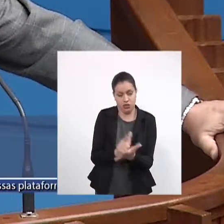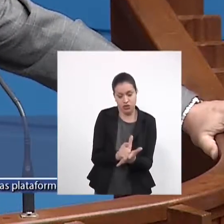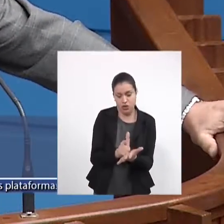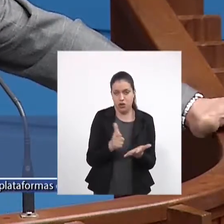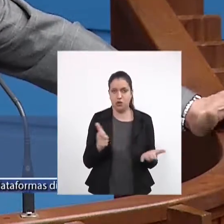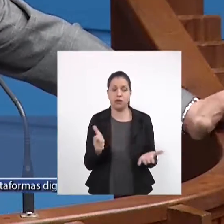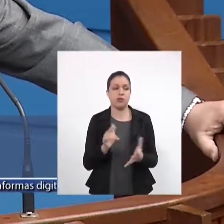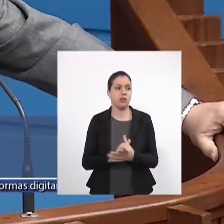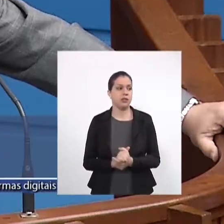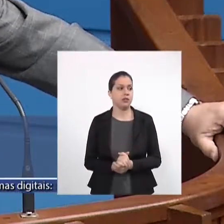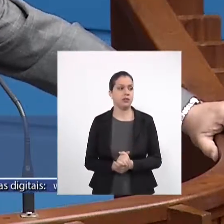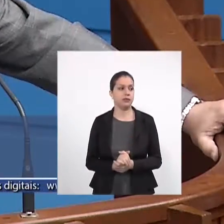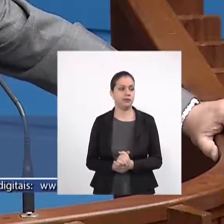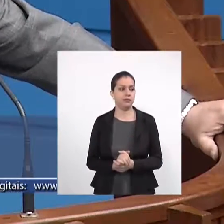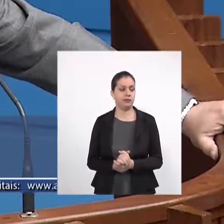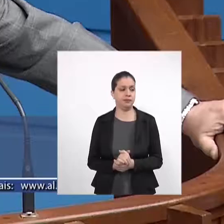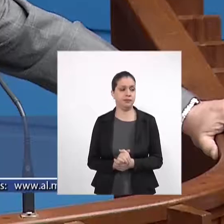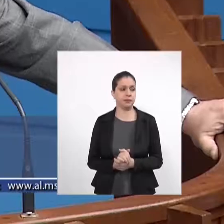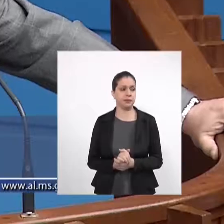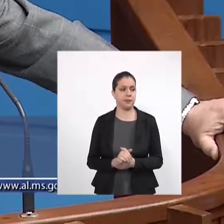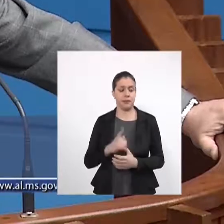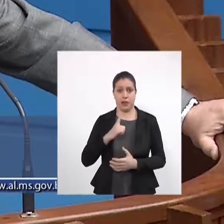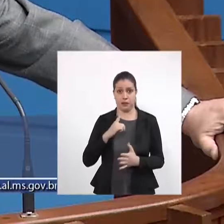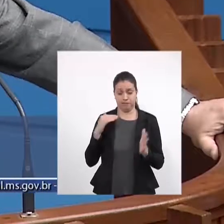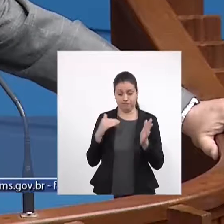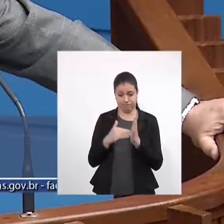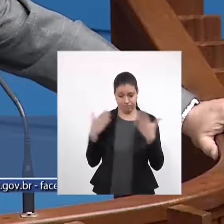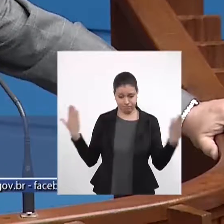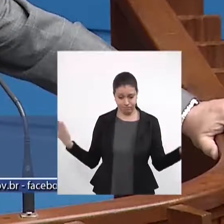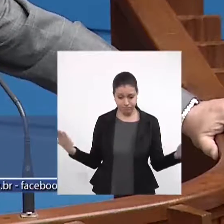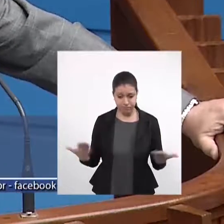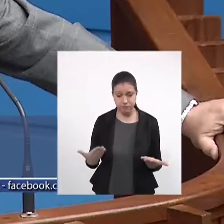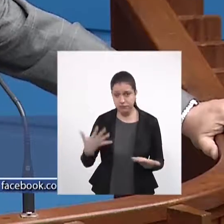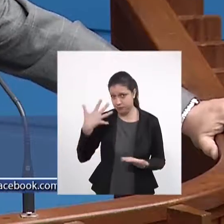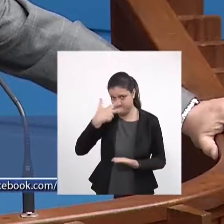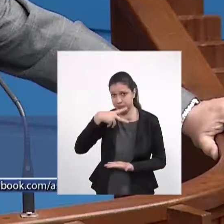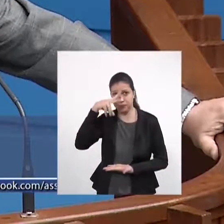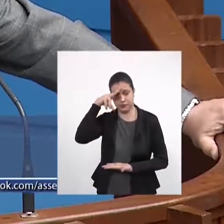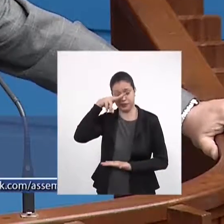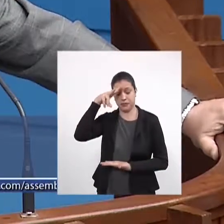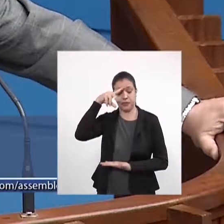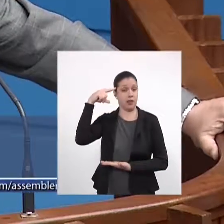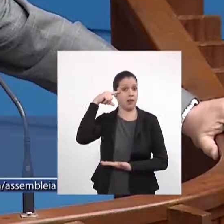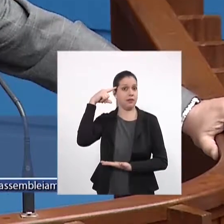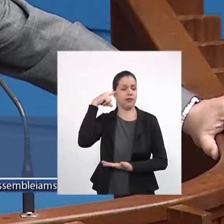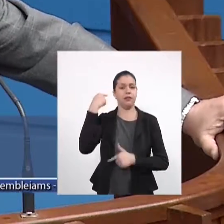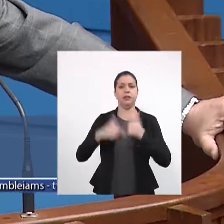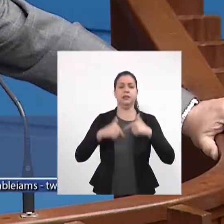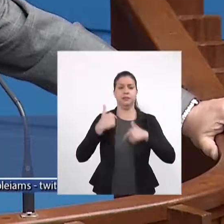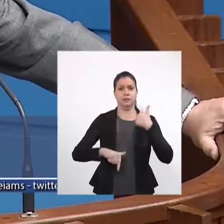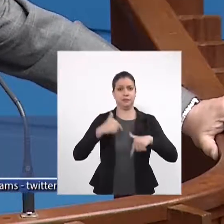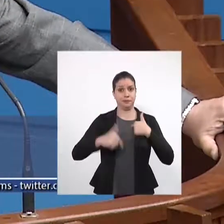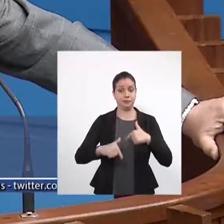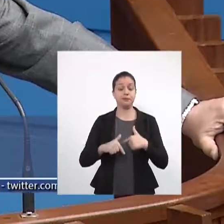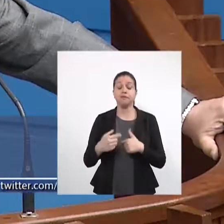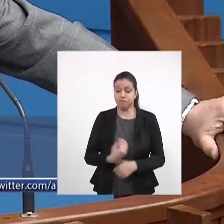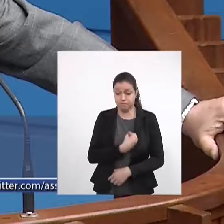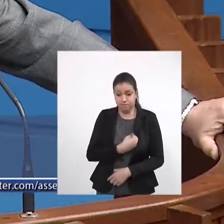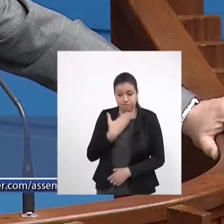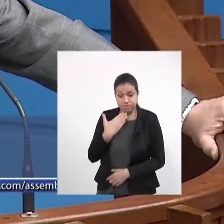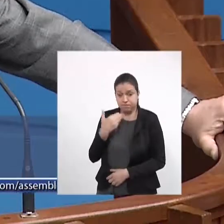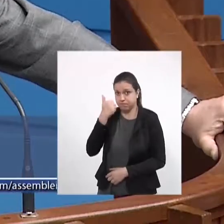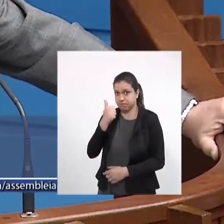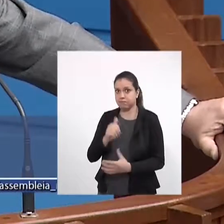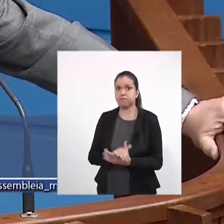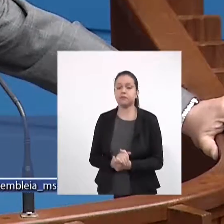Progresso, que construiu até aqui uma bonita e exemplar história de pensamentos e ação por uma vida melhor,